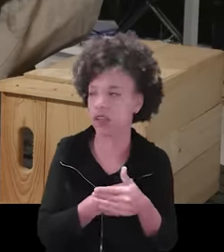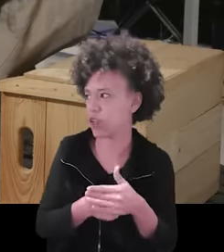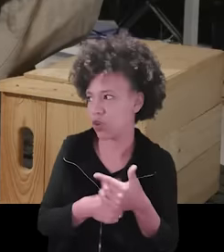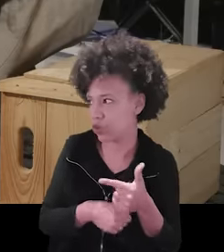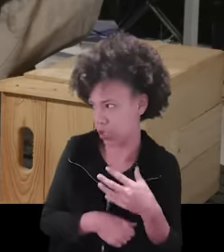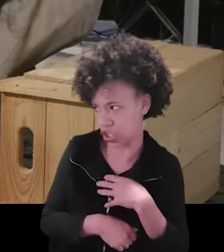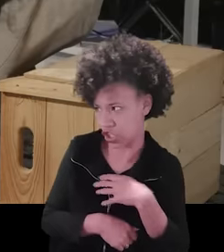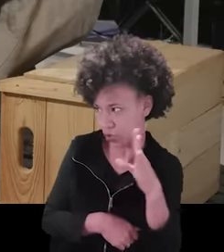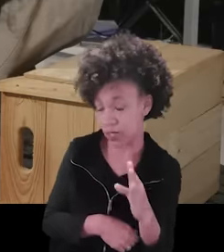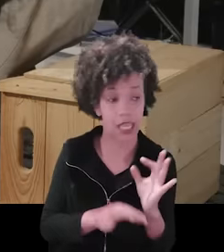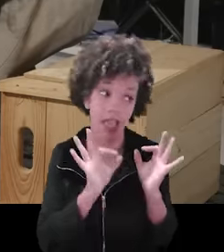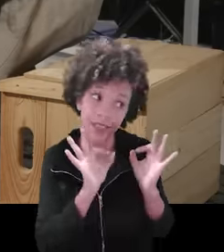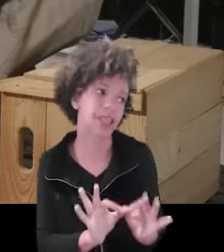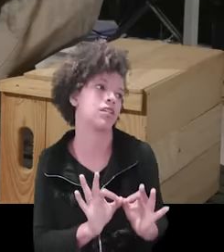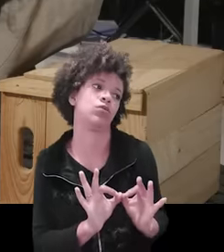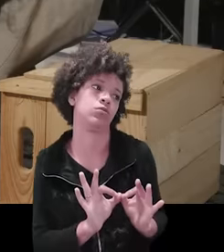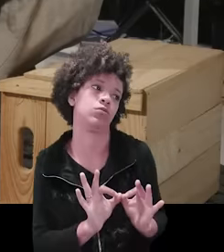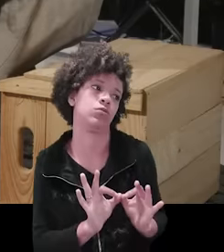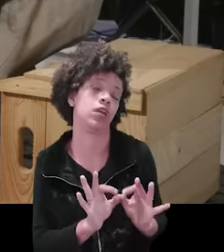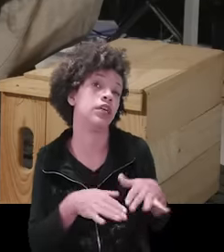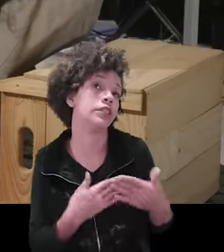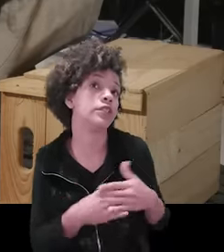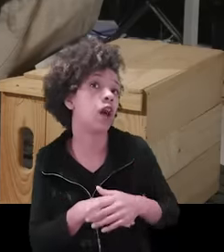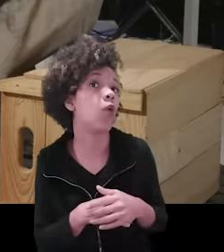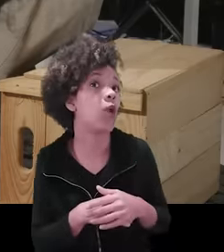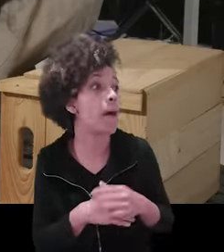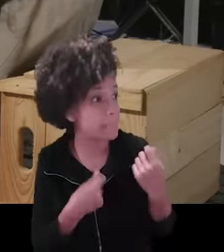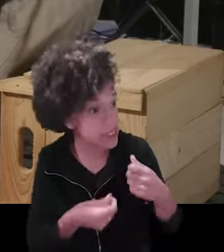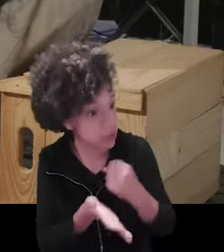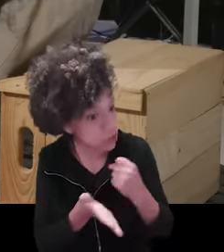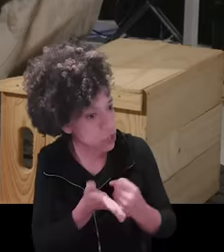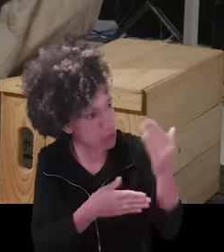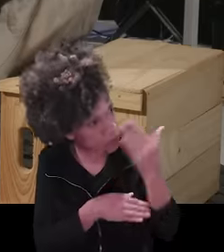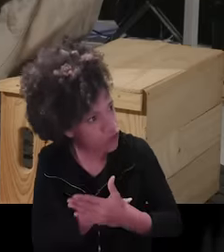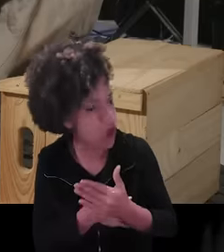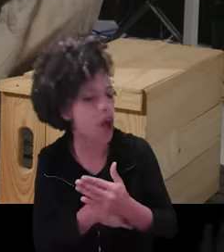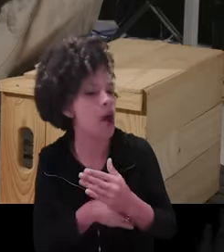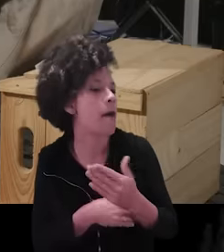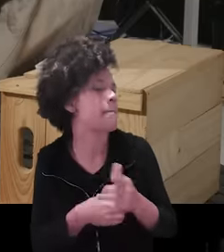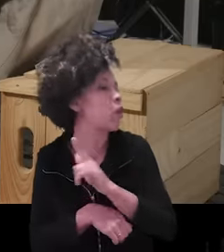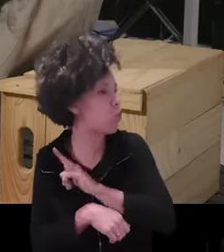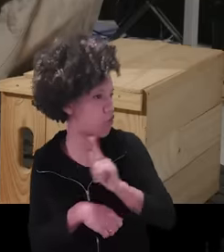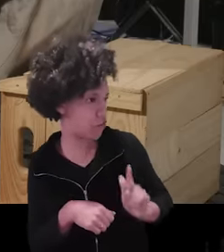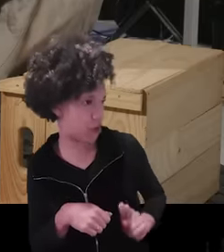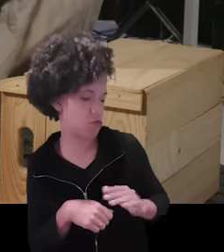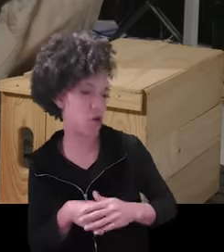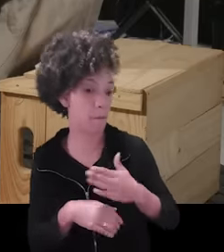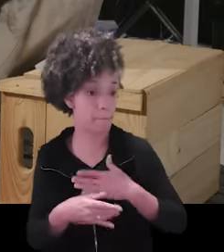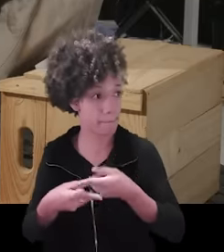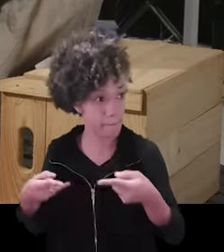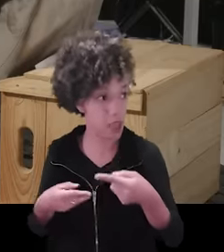não tem isso correto não é correto e aí ele tem que te contratar E aí ele tem que provar para os Estados Unidos Por exemplo